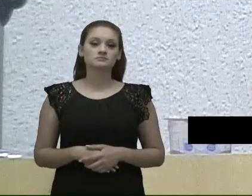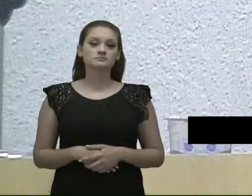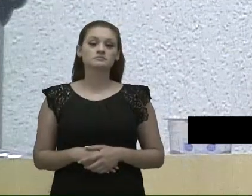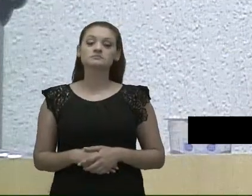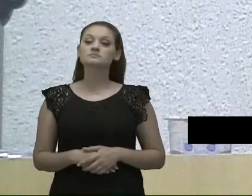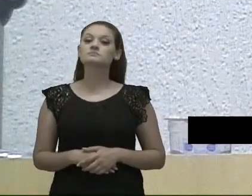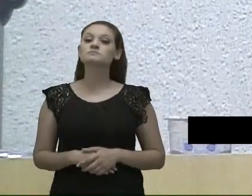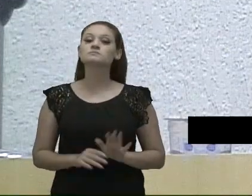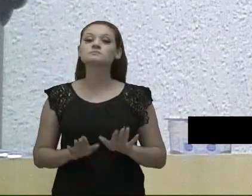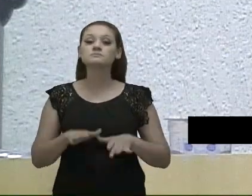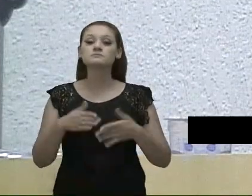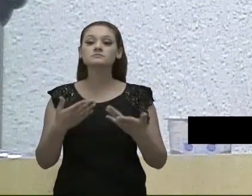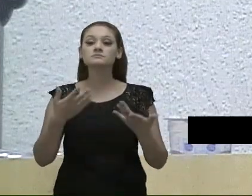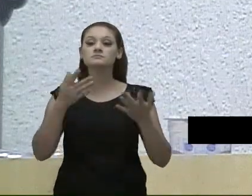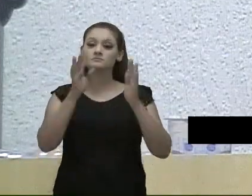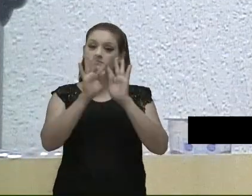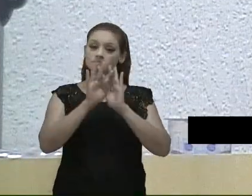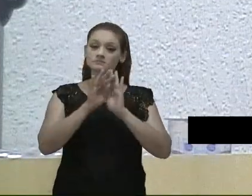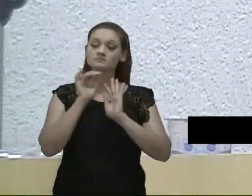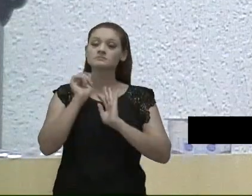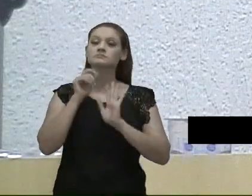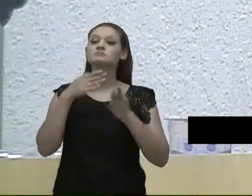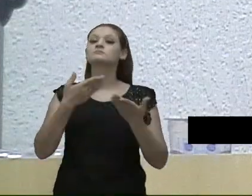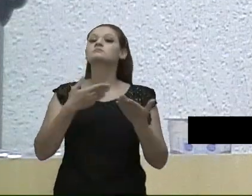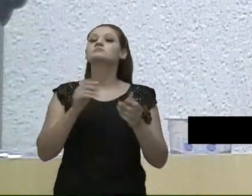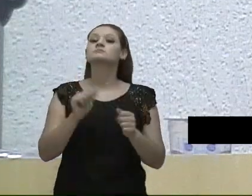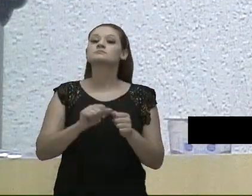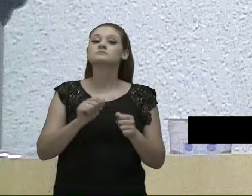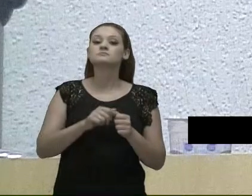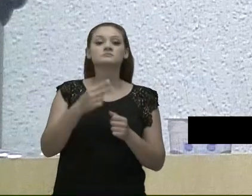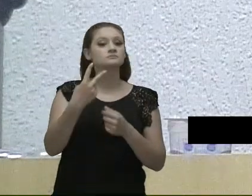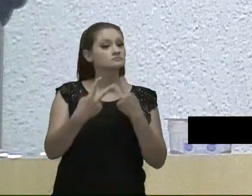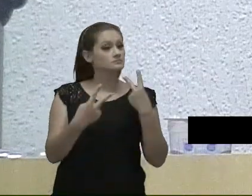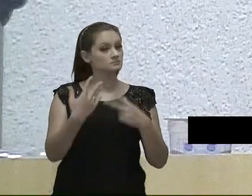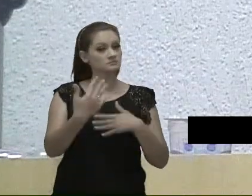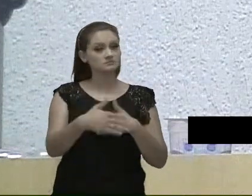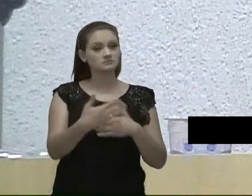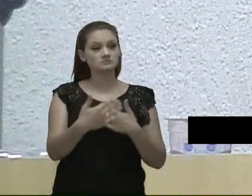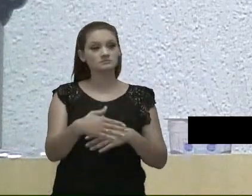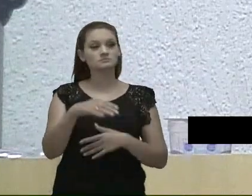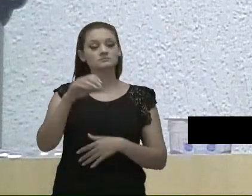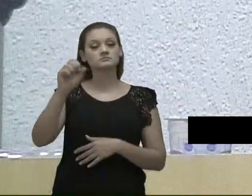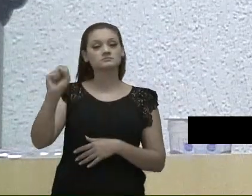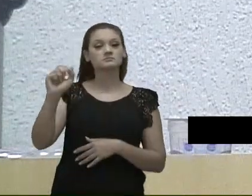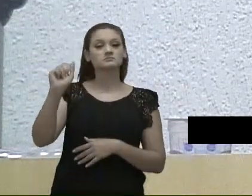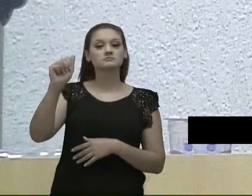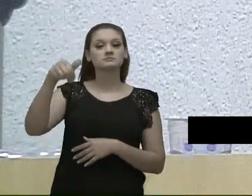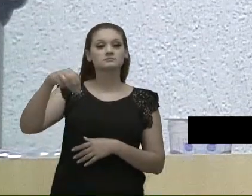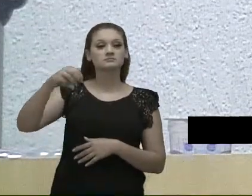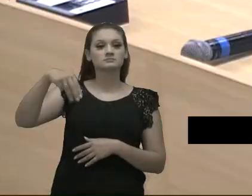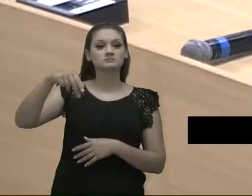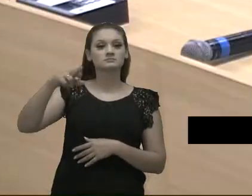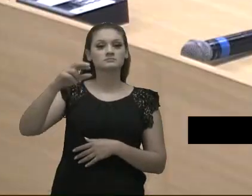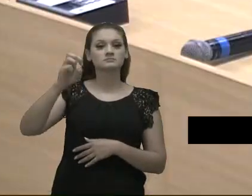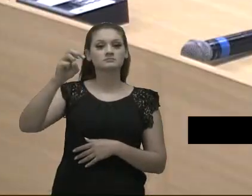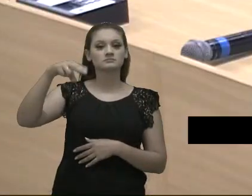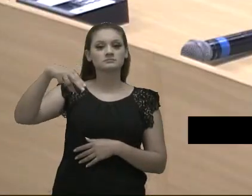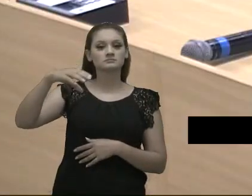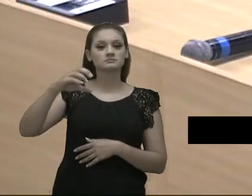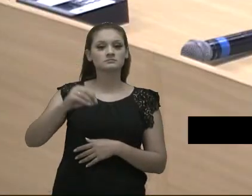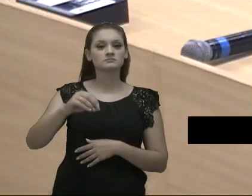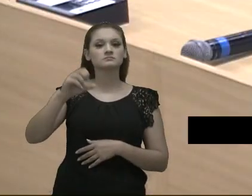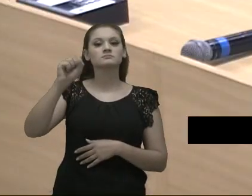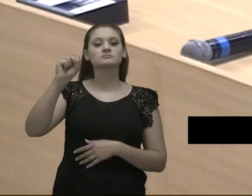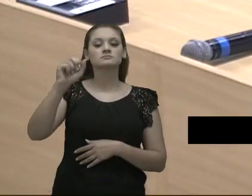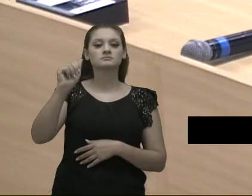Qual a função que o senhor exercia nesse processo seletivo, nesses dois processos, no San Marino e no Santa Helena? Como eu